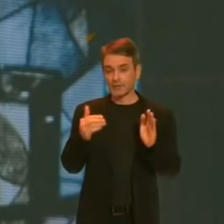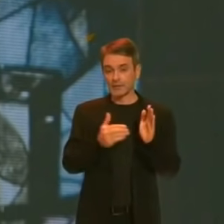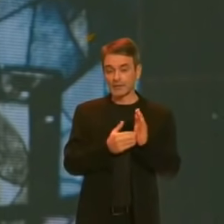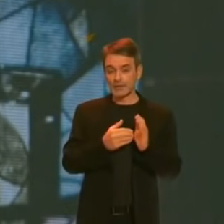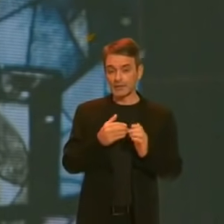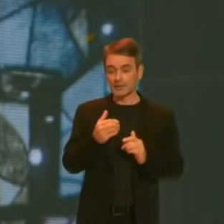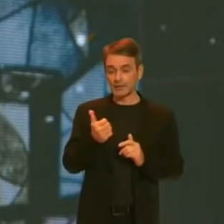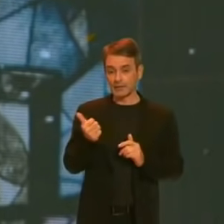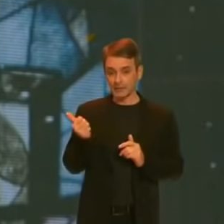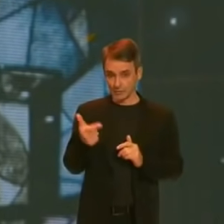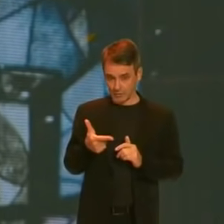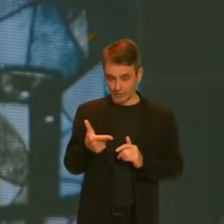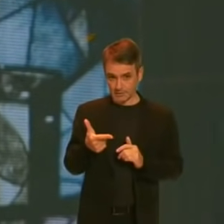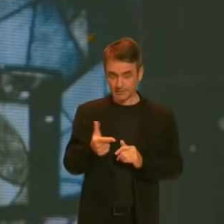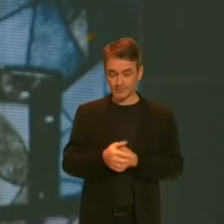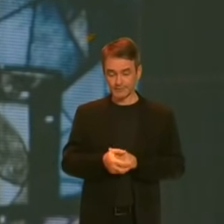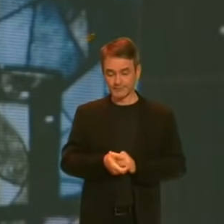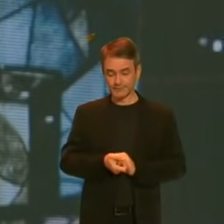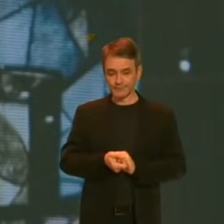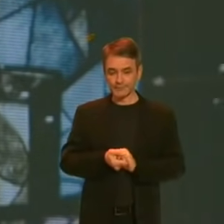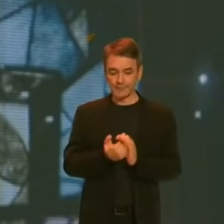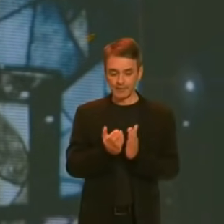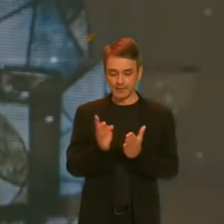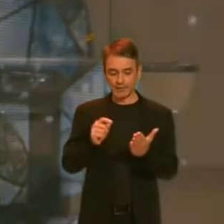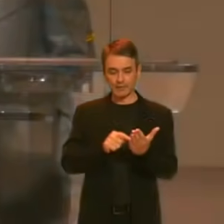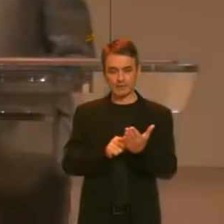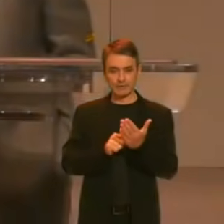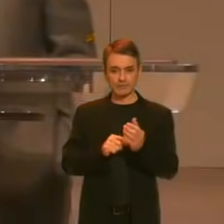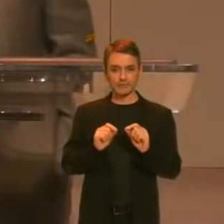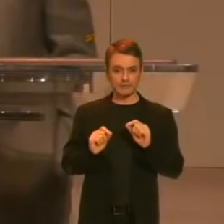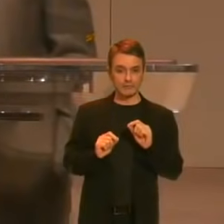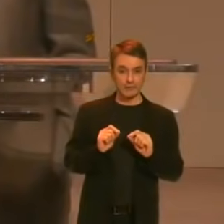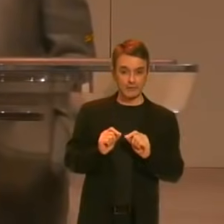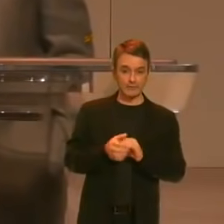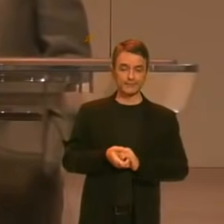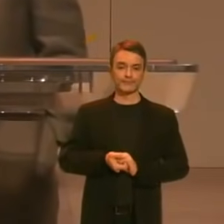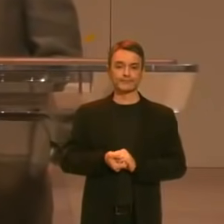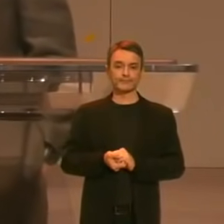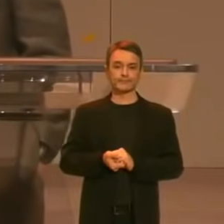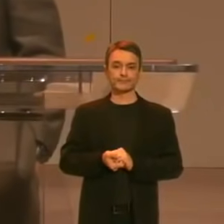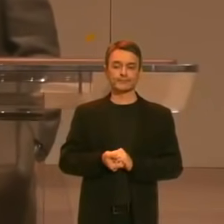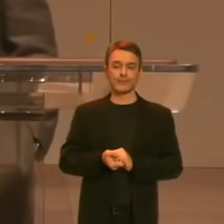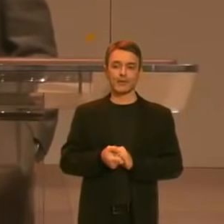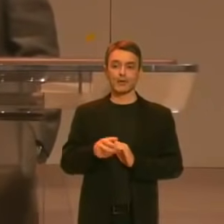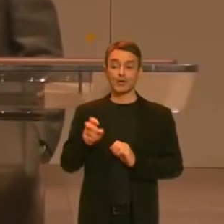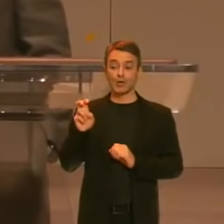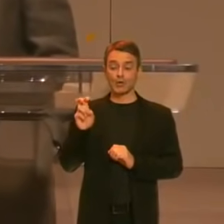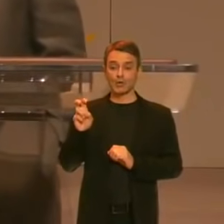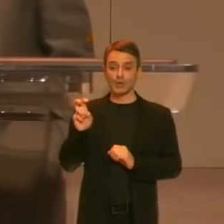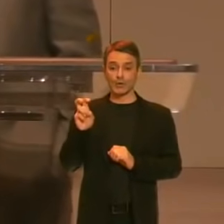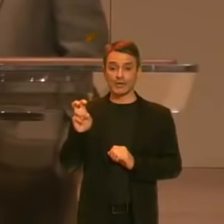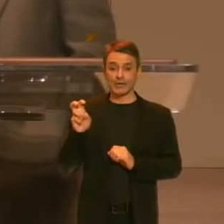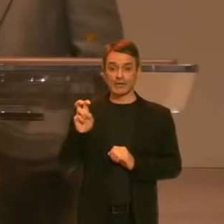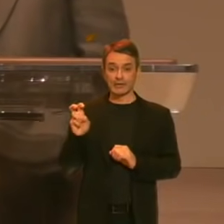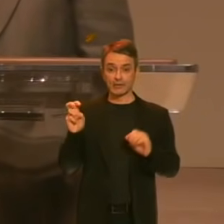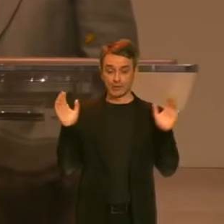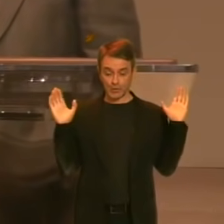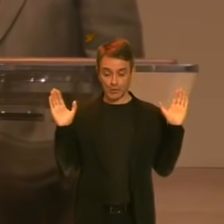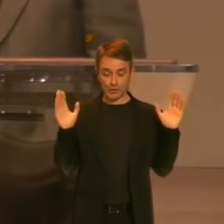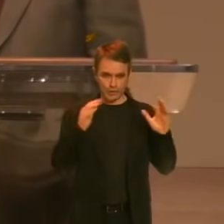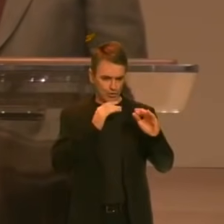12, a palavra do Senhor vai nos dizer assim: o 5º anjo tocou a sua trombeta,